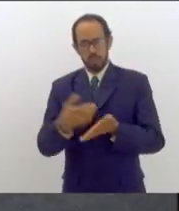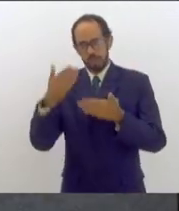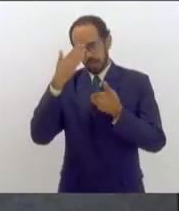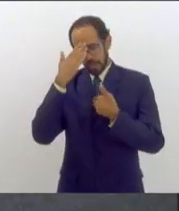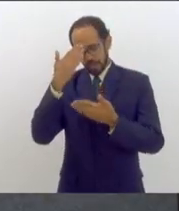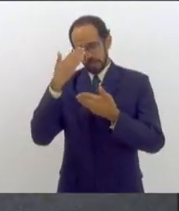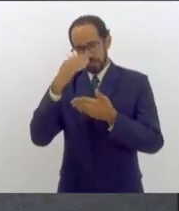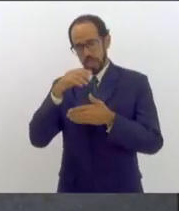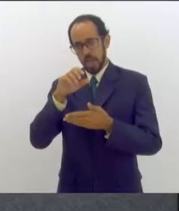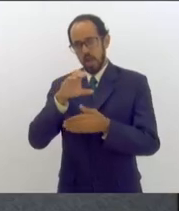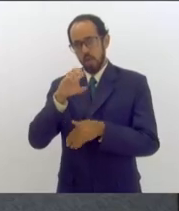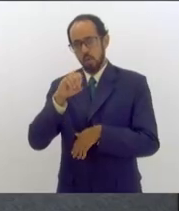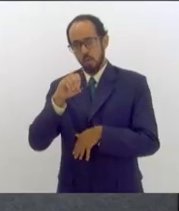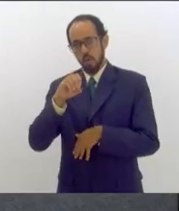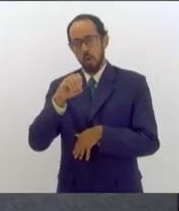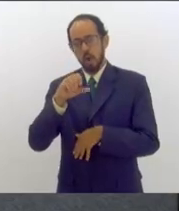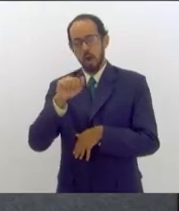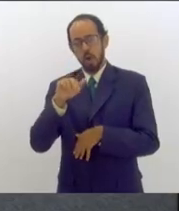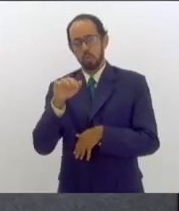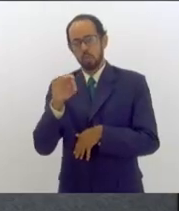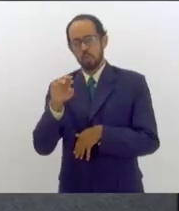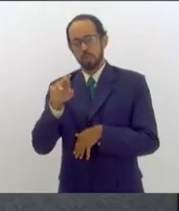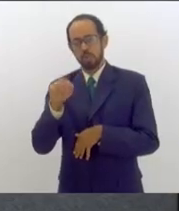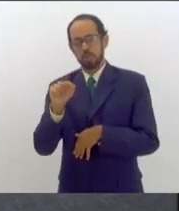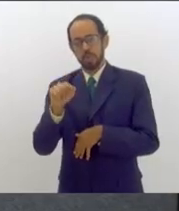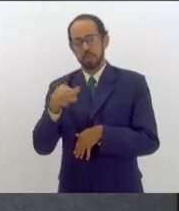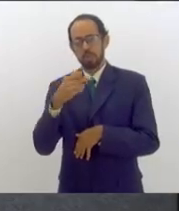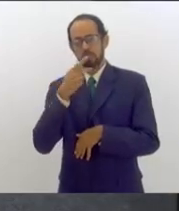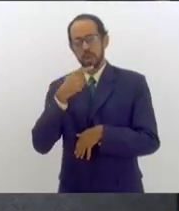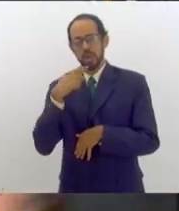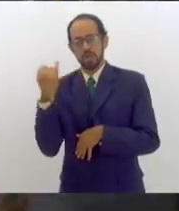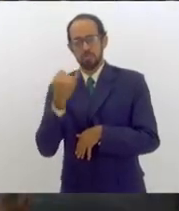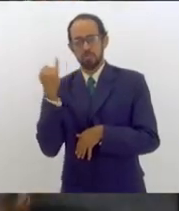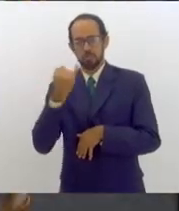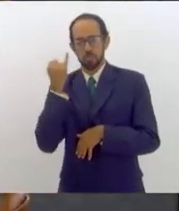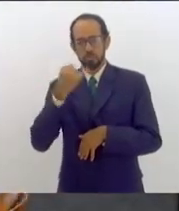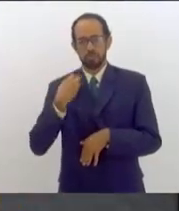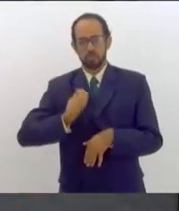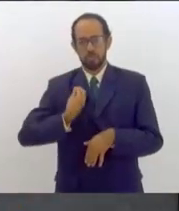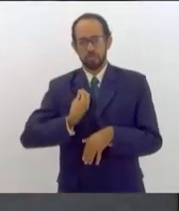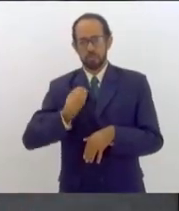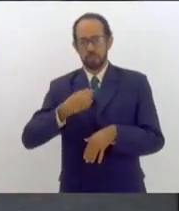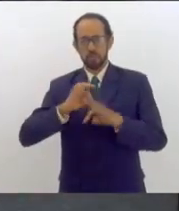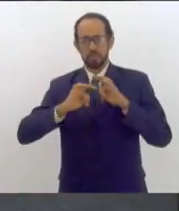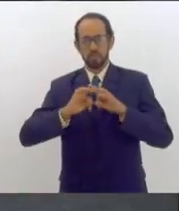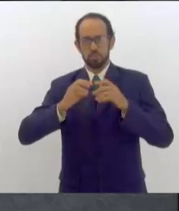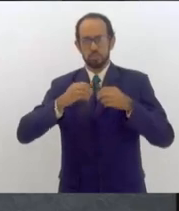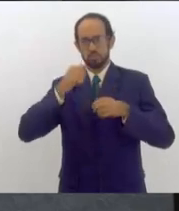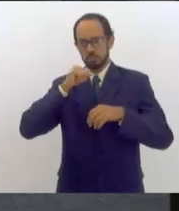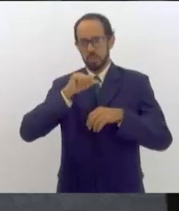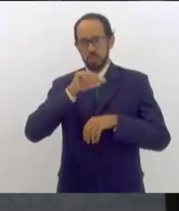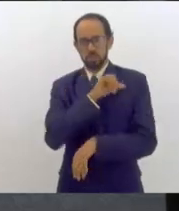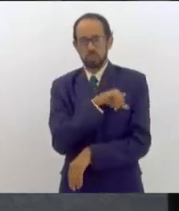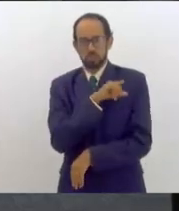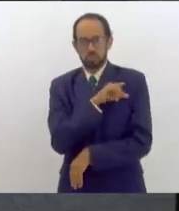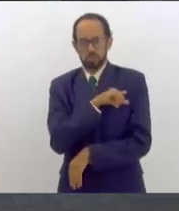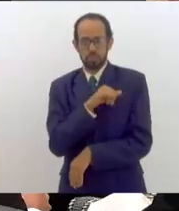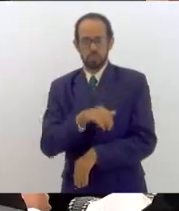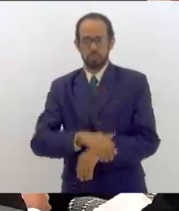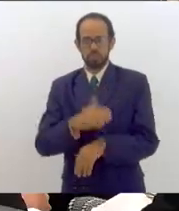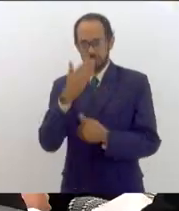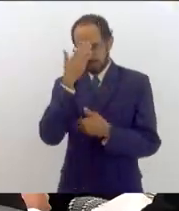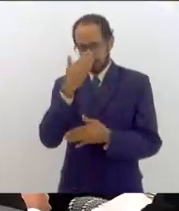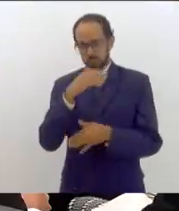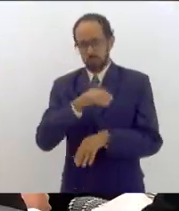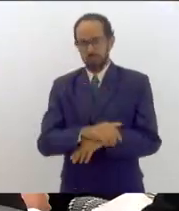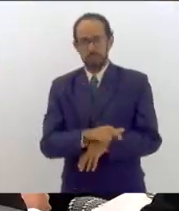qual autoria e Sem dúvida nenhuma dizer o quanto que isso é importante para a vida das nossas mulheres no Rio de Janeiro Obrigada deputado